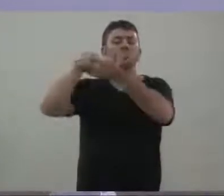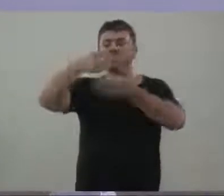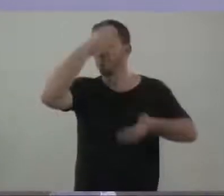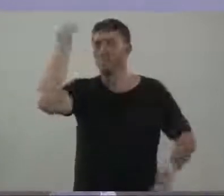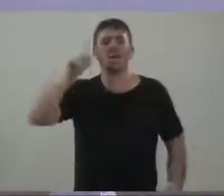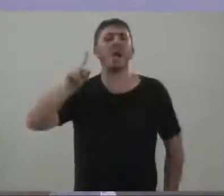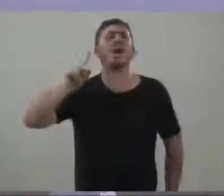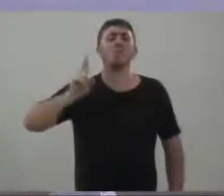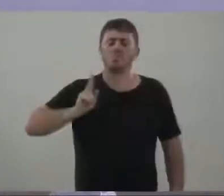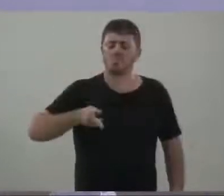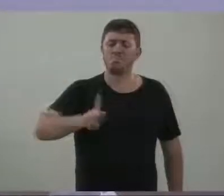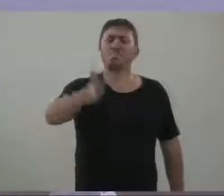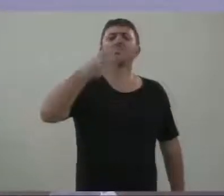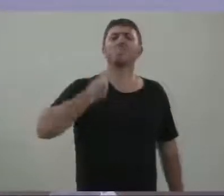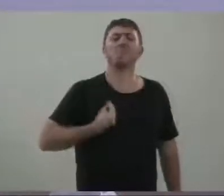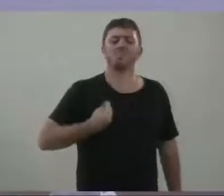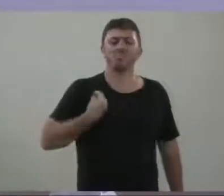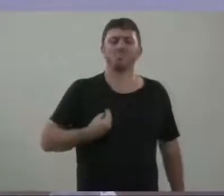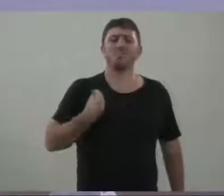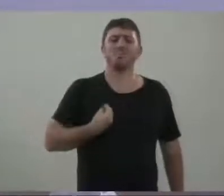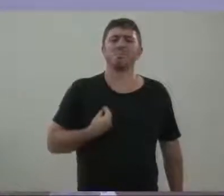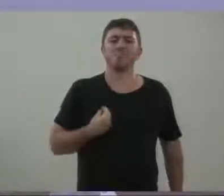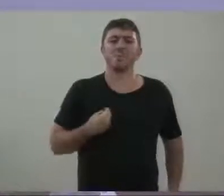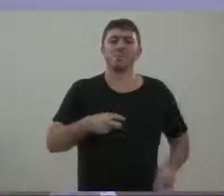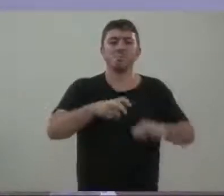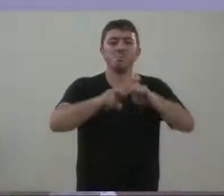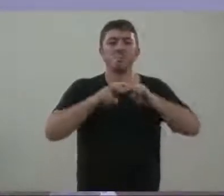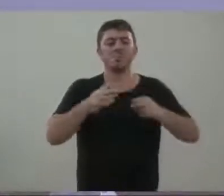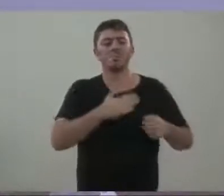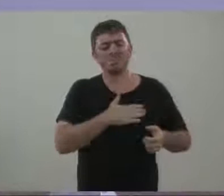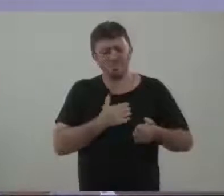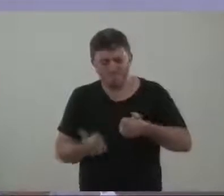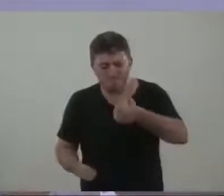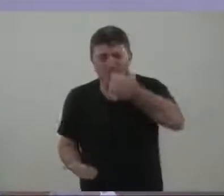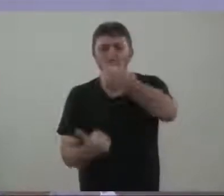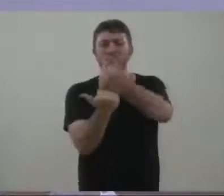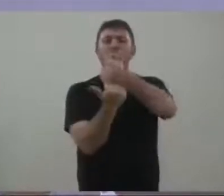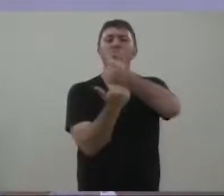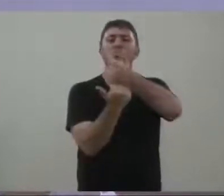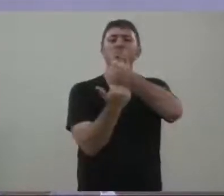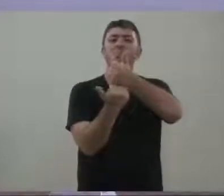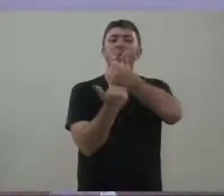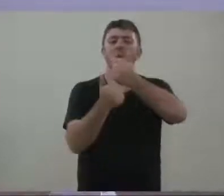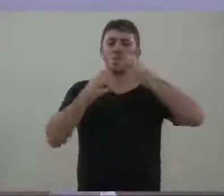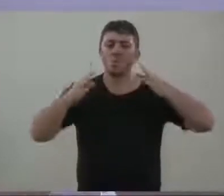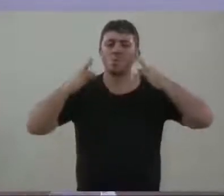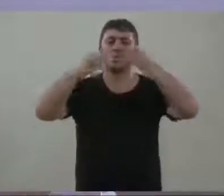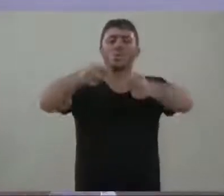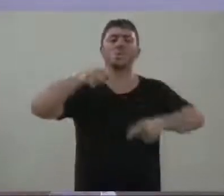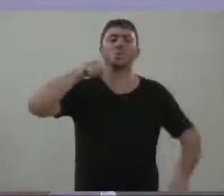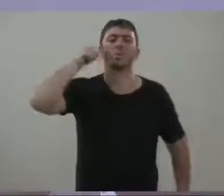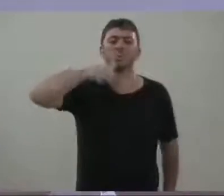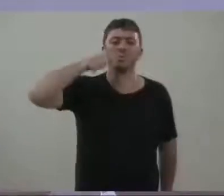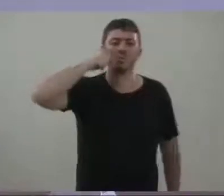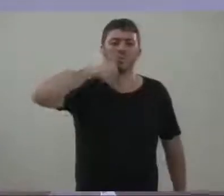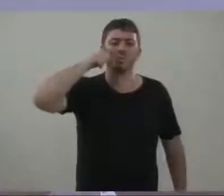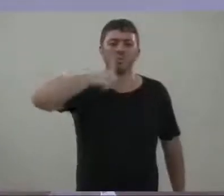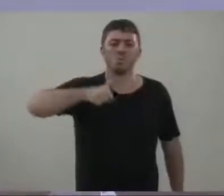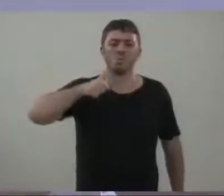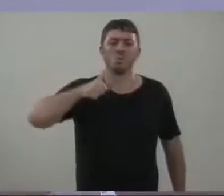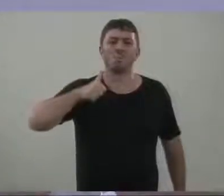mulheres guerreiras que passaram por aqui. Por isso a minha solidariedade, a minha fraternidade com todas as mulheres. Essas